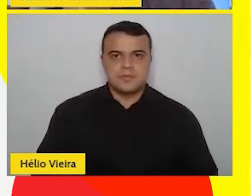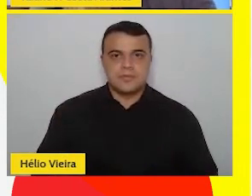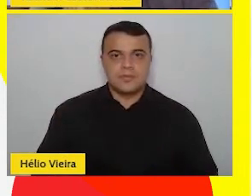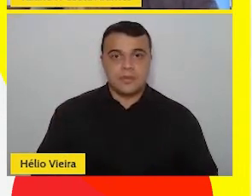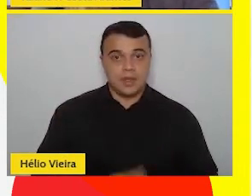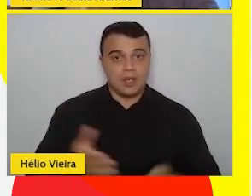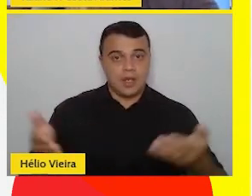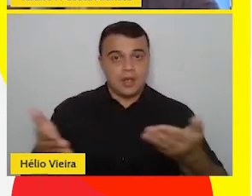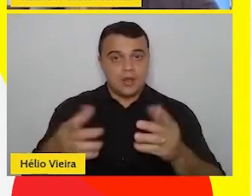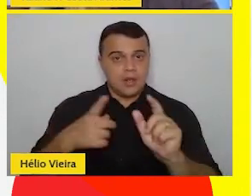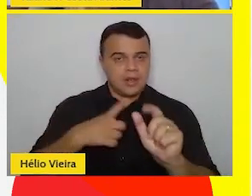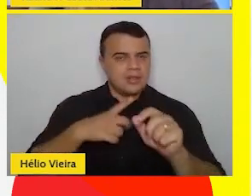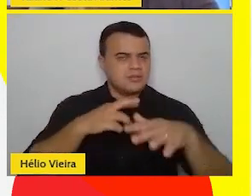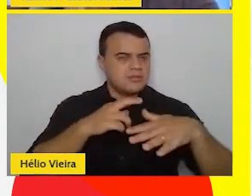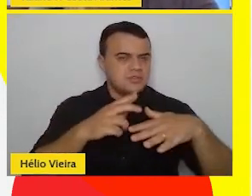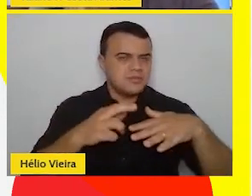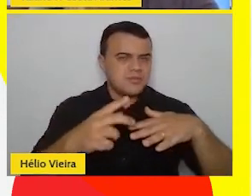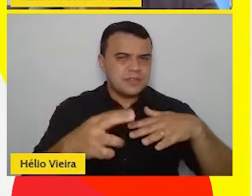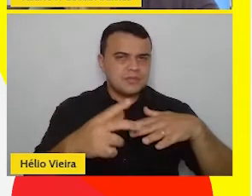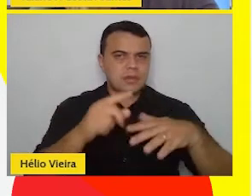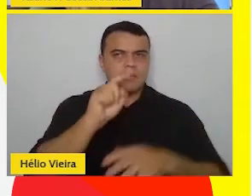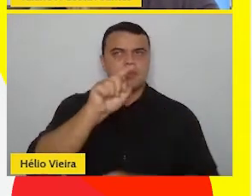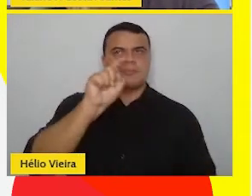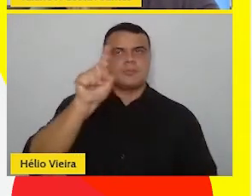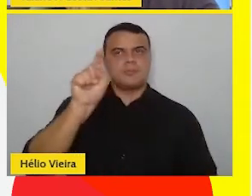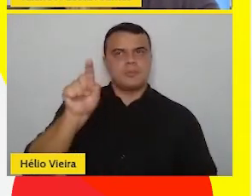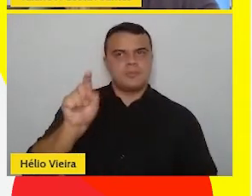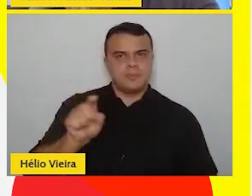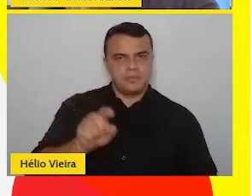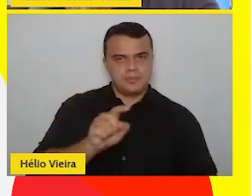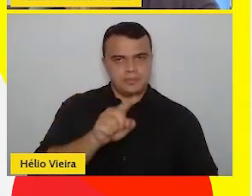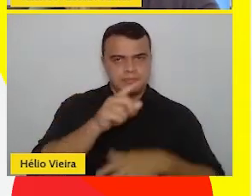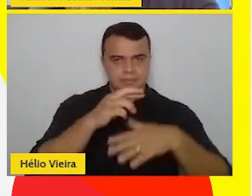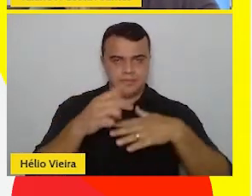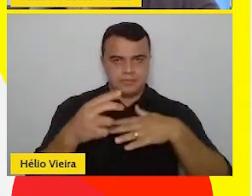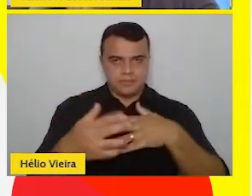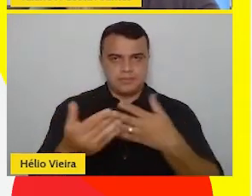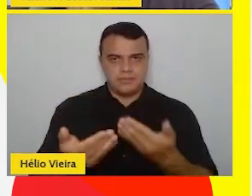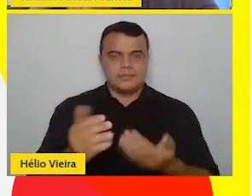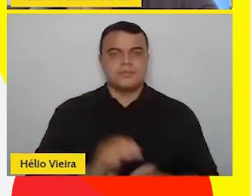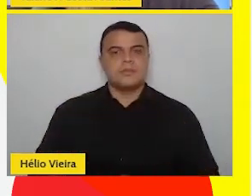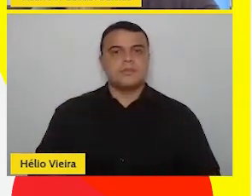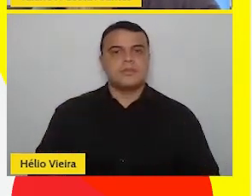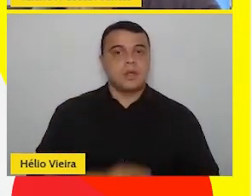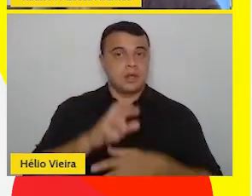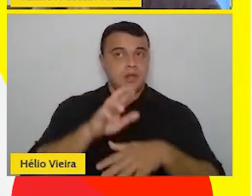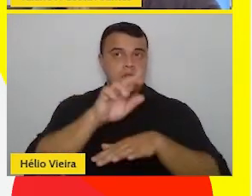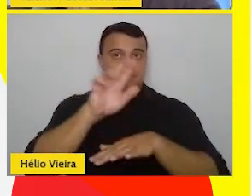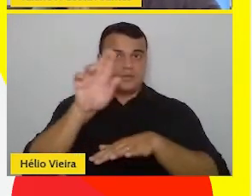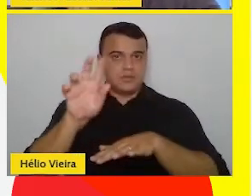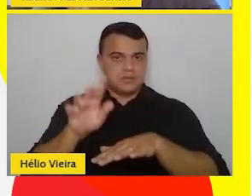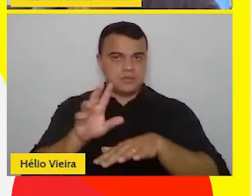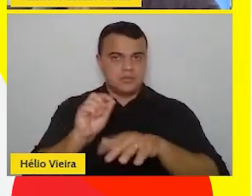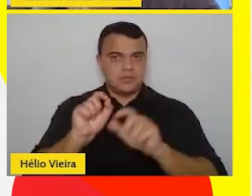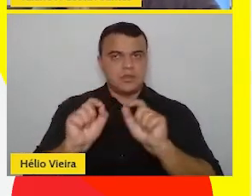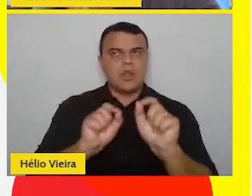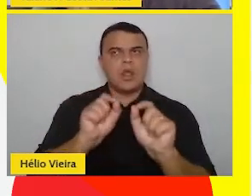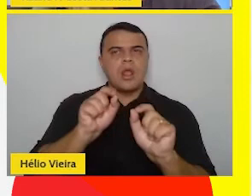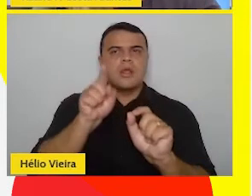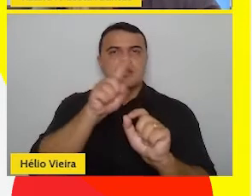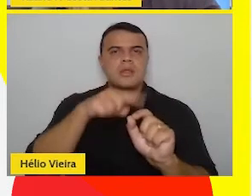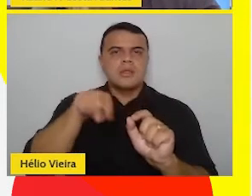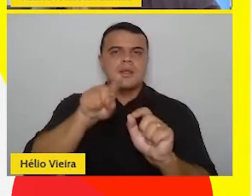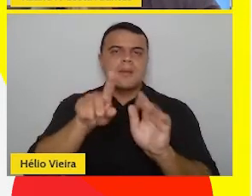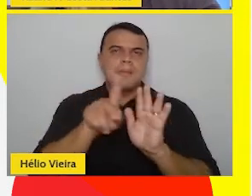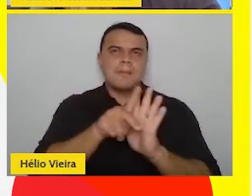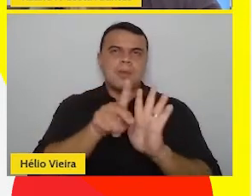Aqui a gente tem vários pontos. Então, esses pontos estão distribuídos de uma forma